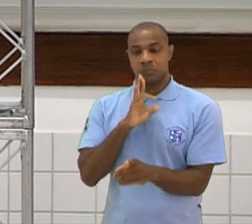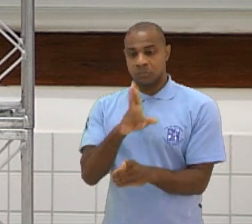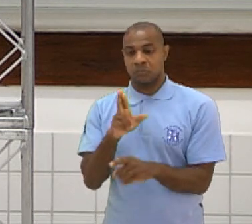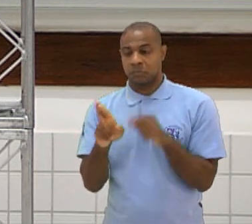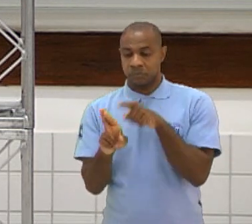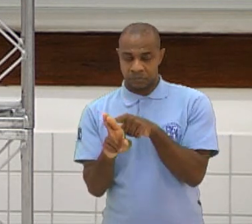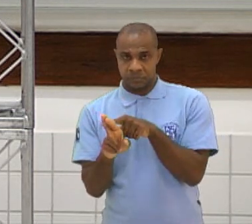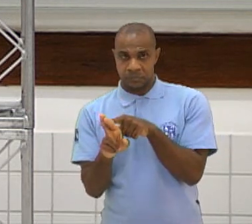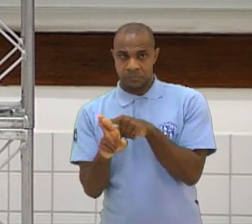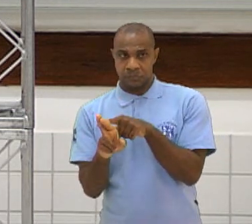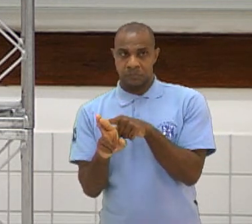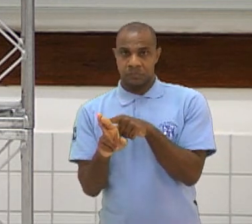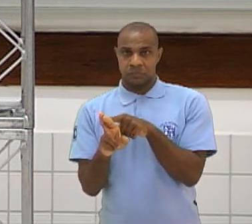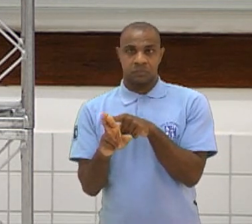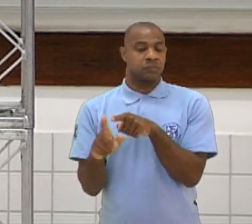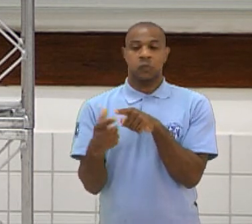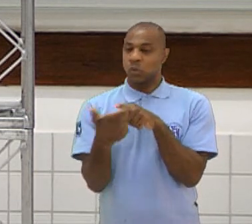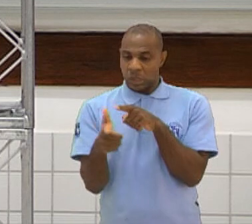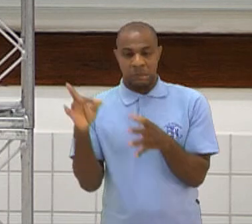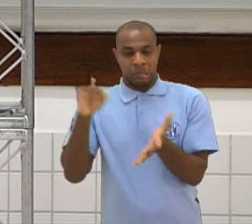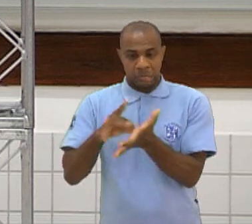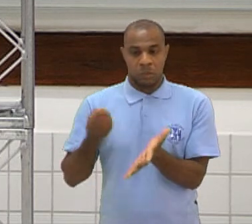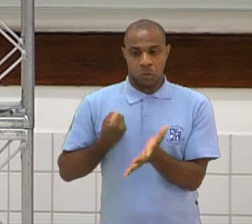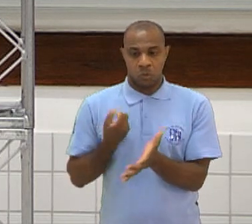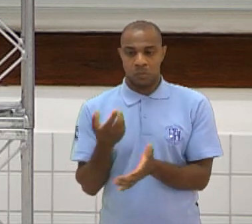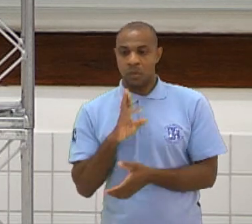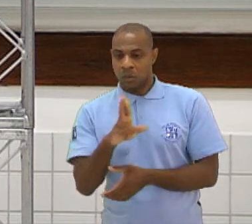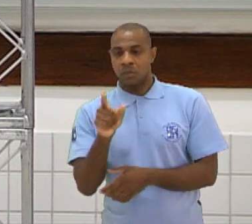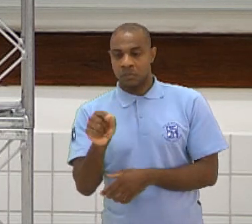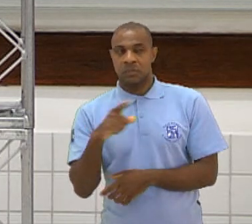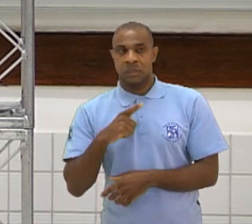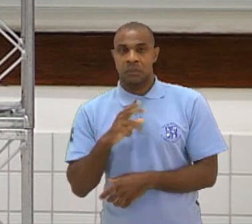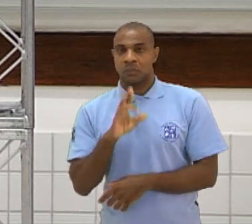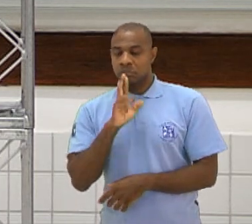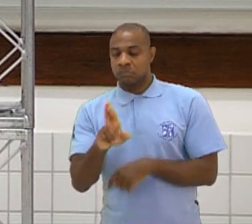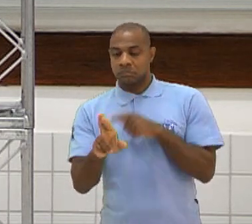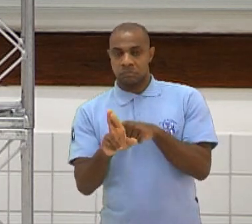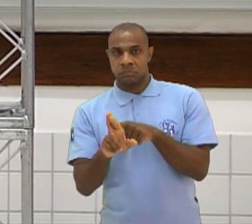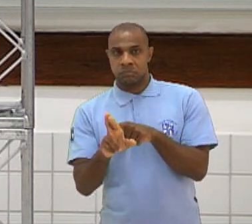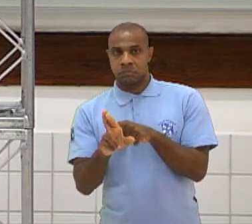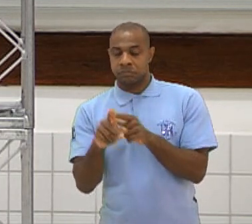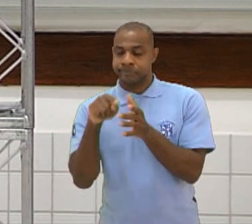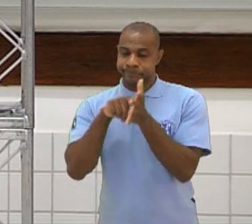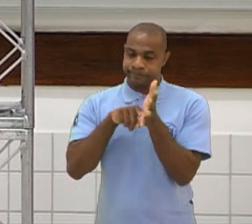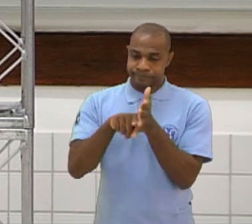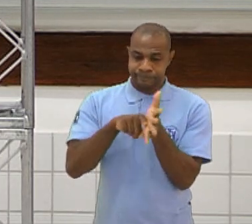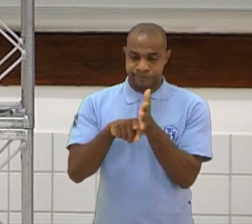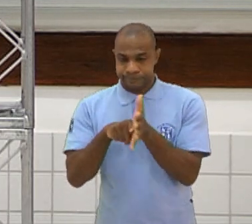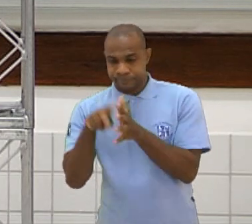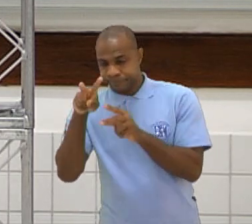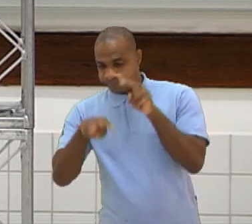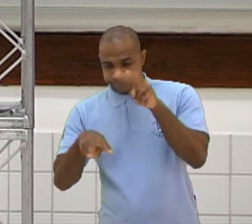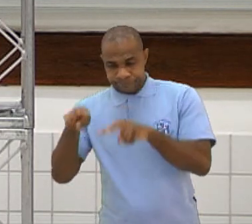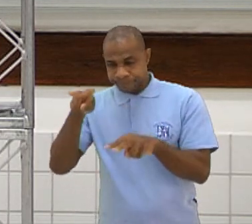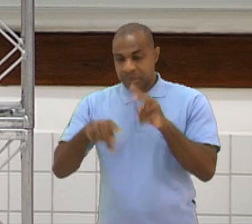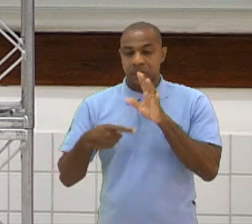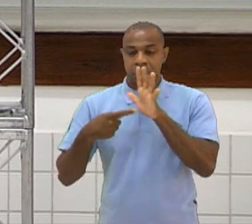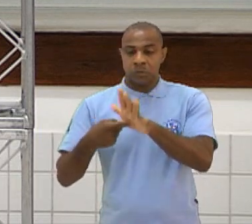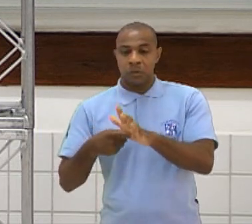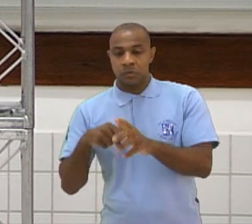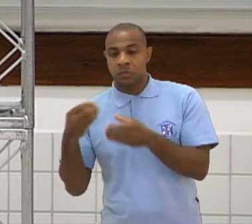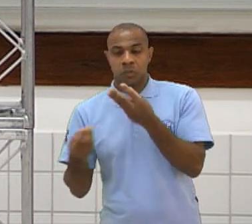resultado, certo? Não um resultado numérico, mas você encontra um resultado analítico, você faz uma análise e mostra que